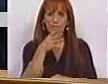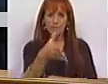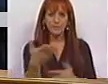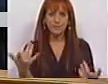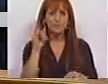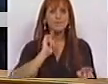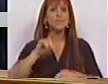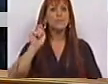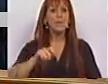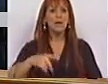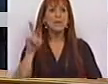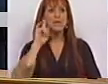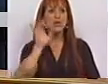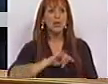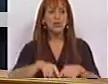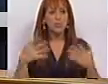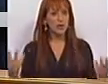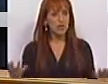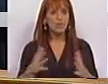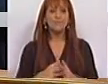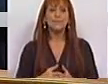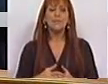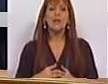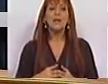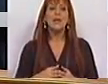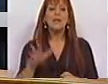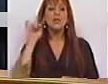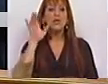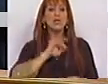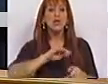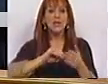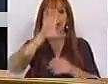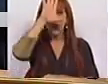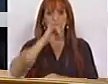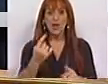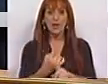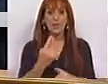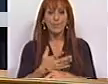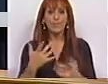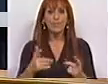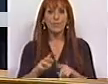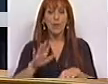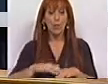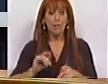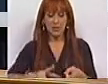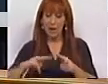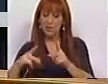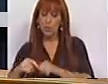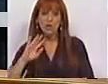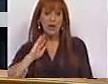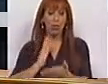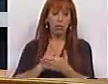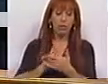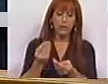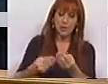Senhora Presidente, Senhoras e Senhores Deputados, Senhoras e Senhores Secretários de Estado, quanto a esta alteração de última